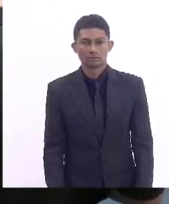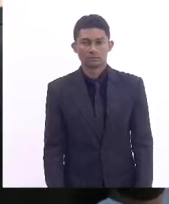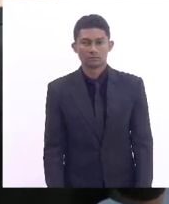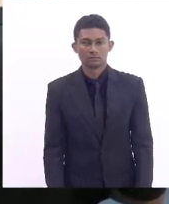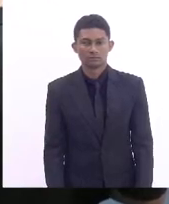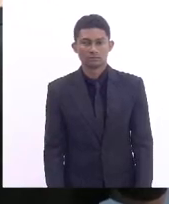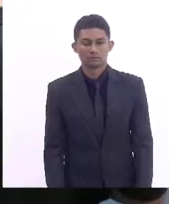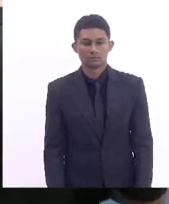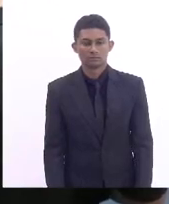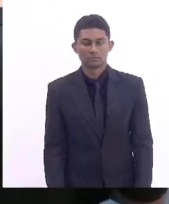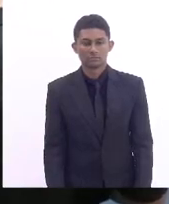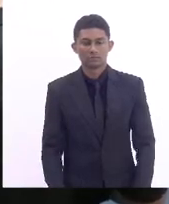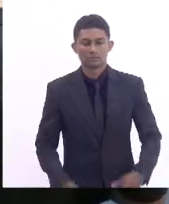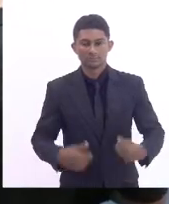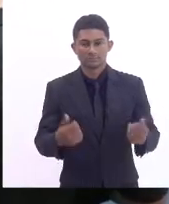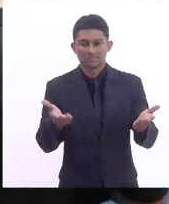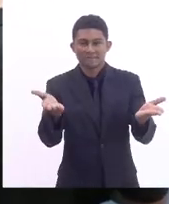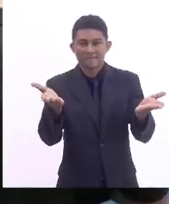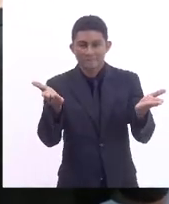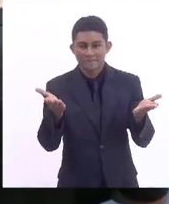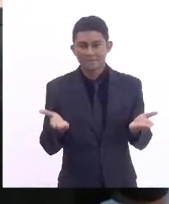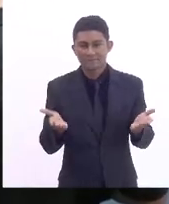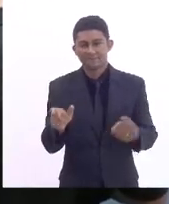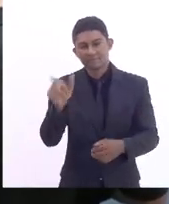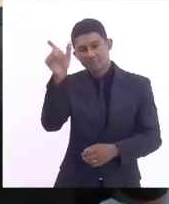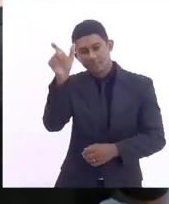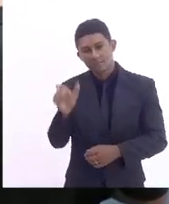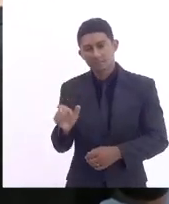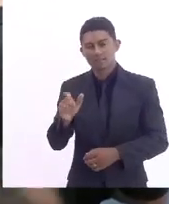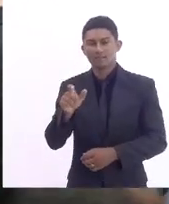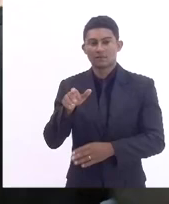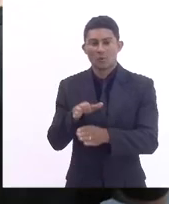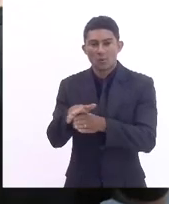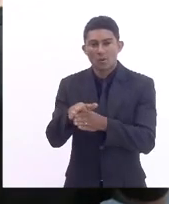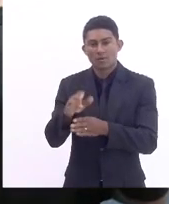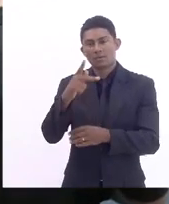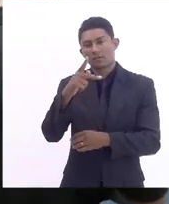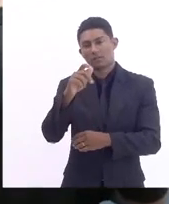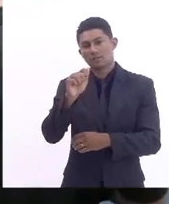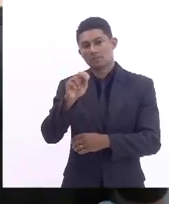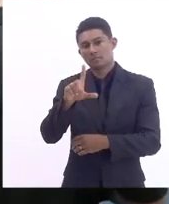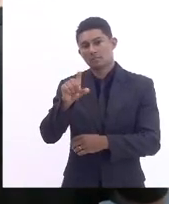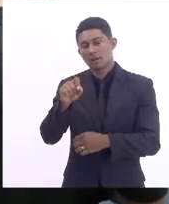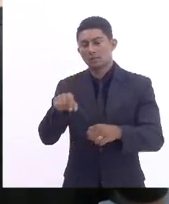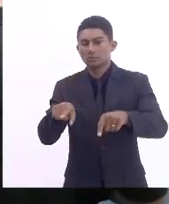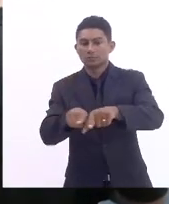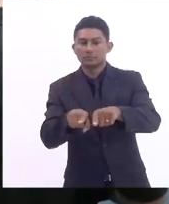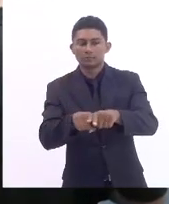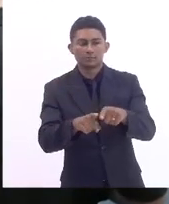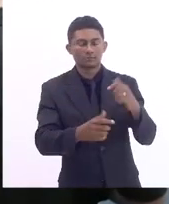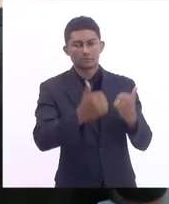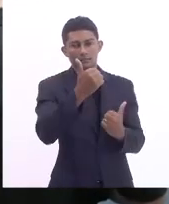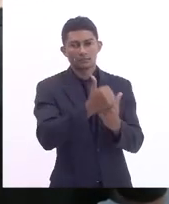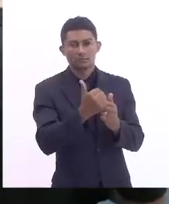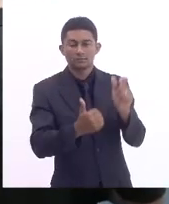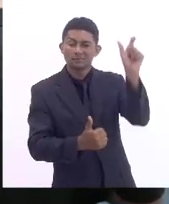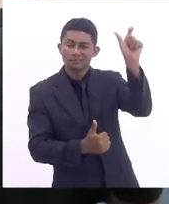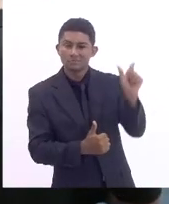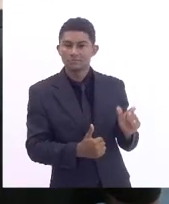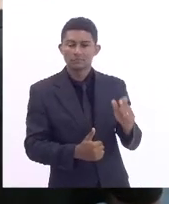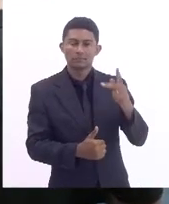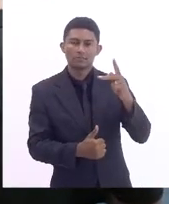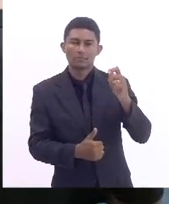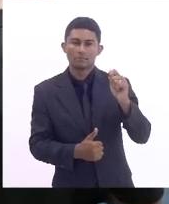e convidamos o conselheiro titular Paulo Frederico Moreira Ramos e o conselheiro suplente Paulo